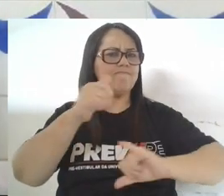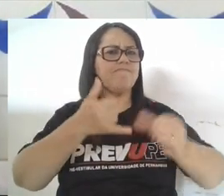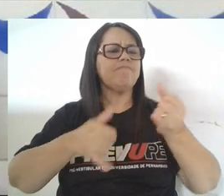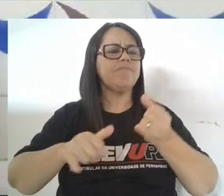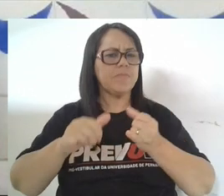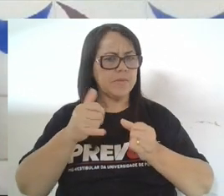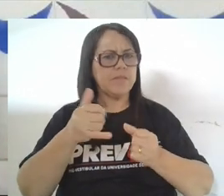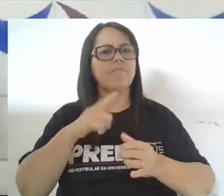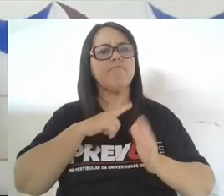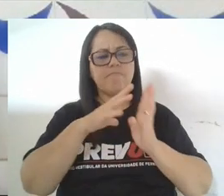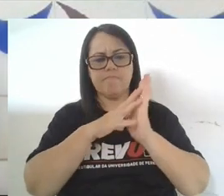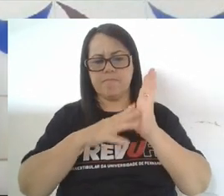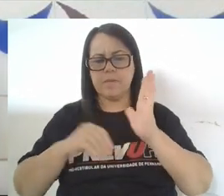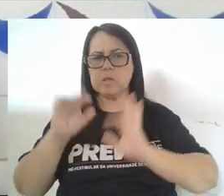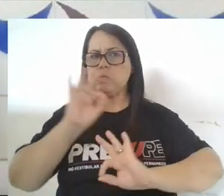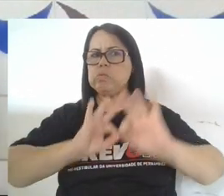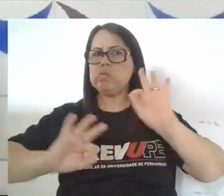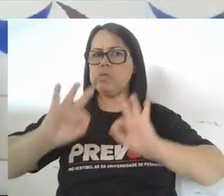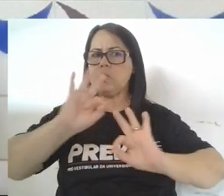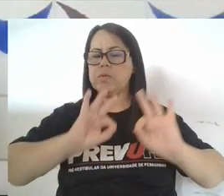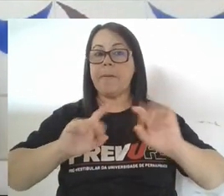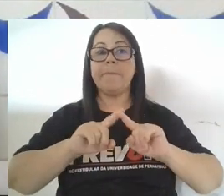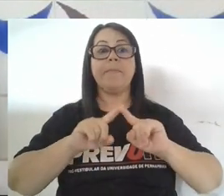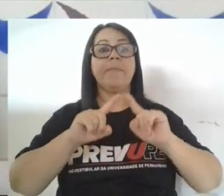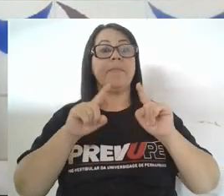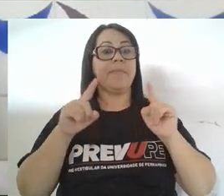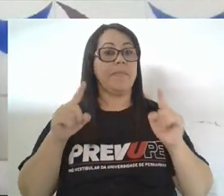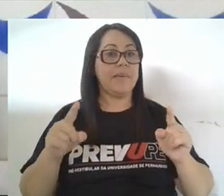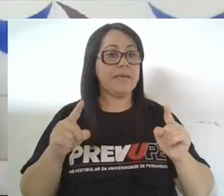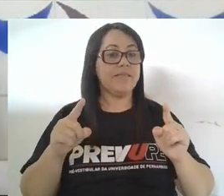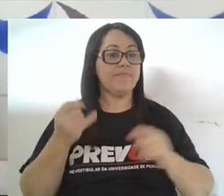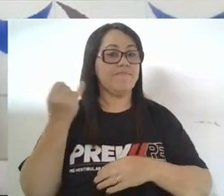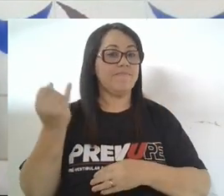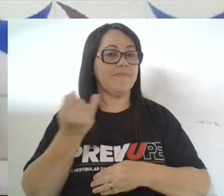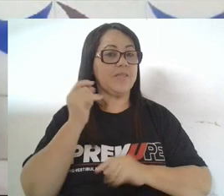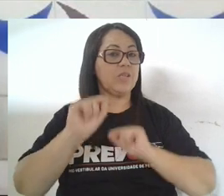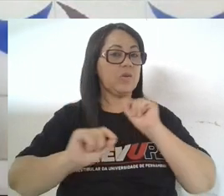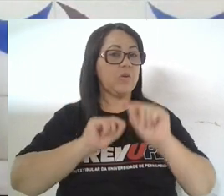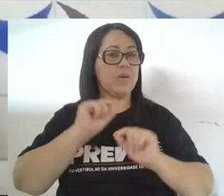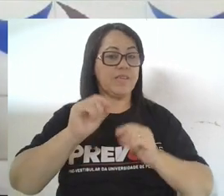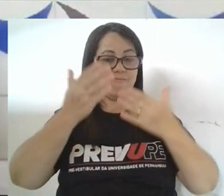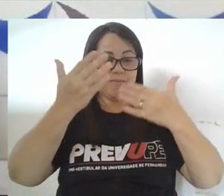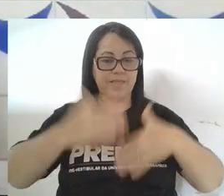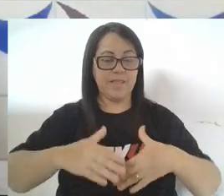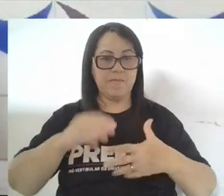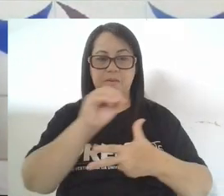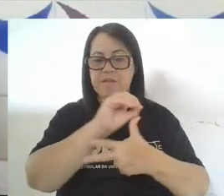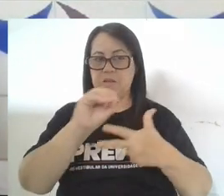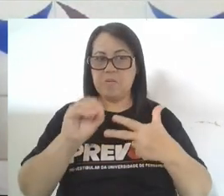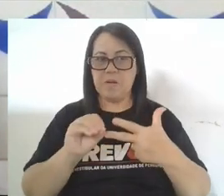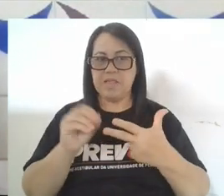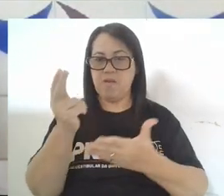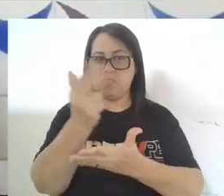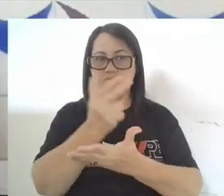útil estabelecer padrões de organização. No entanto, vale lembrar-lhe que o Enem não fornece tabela